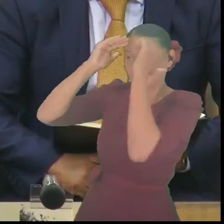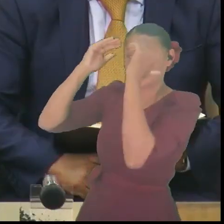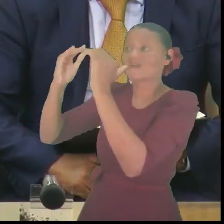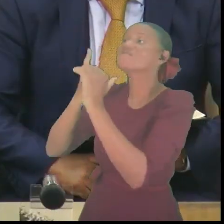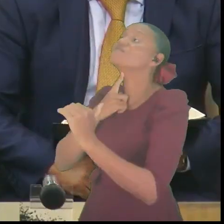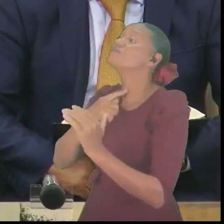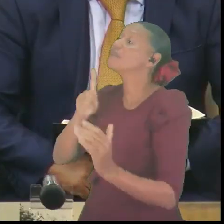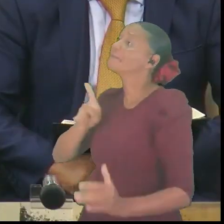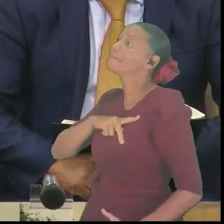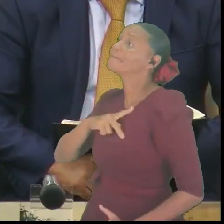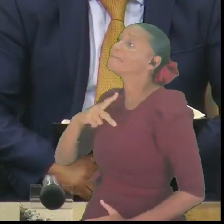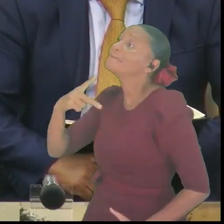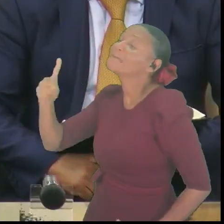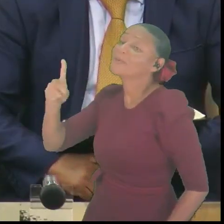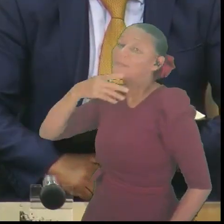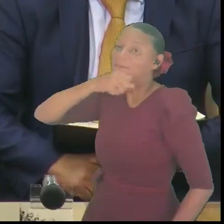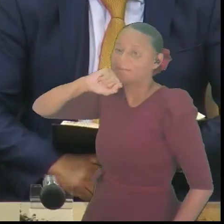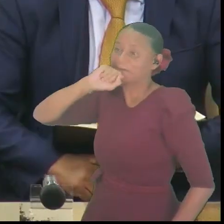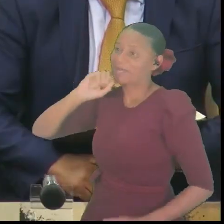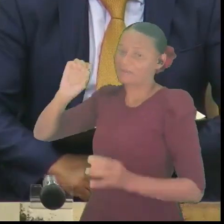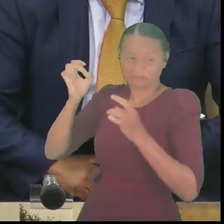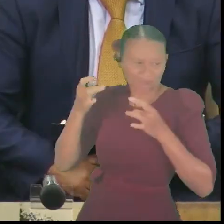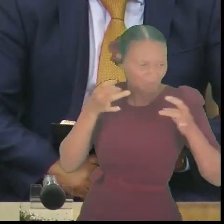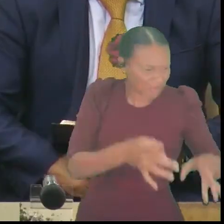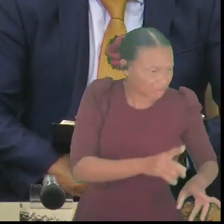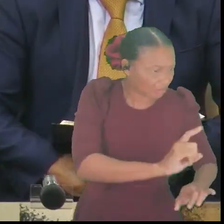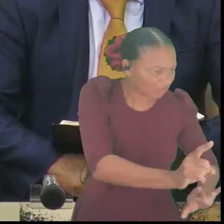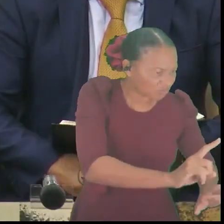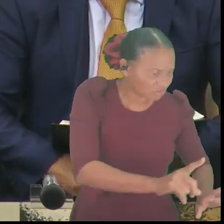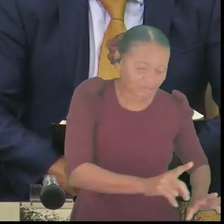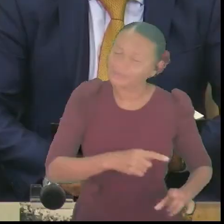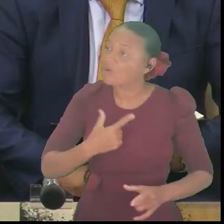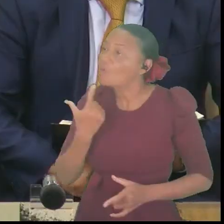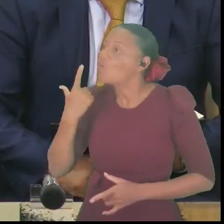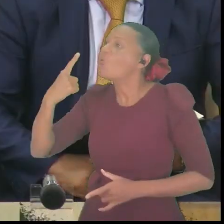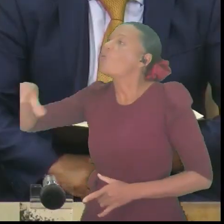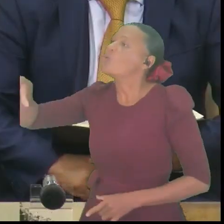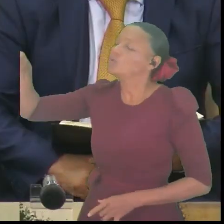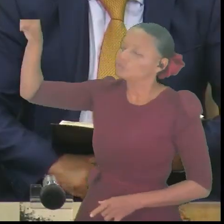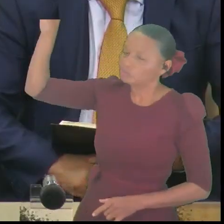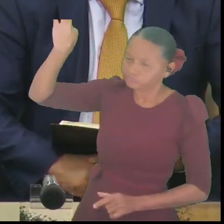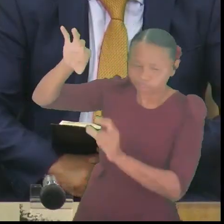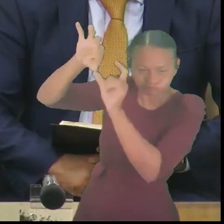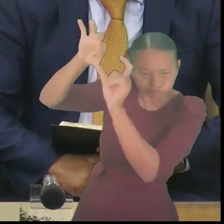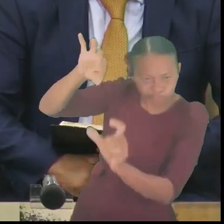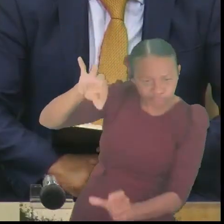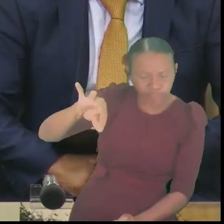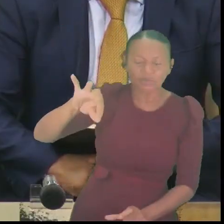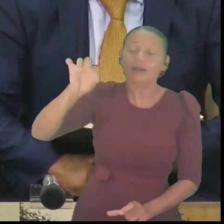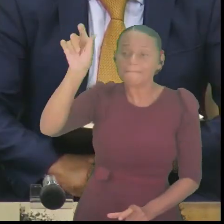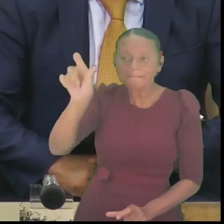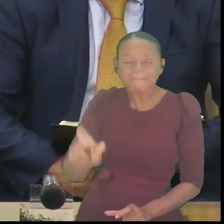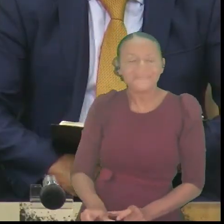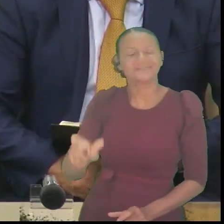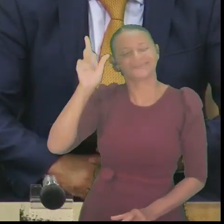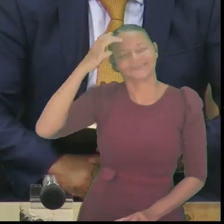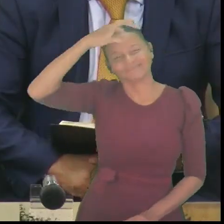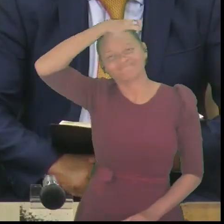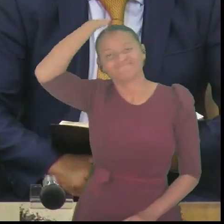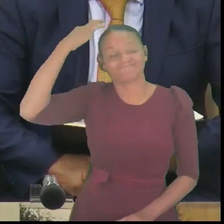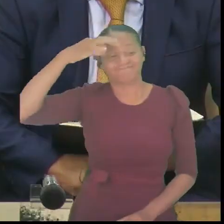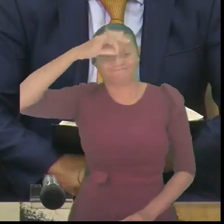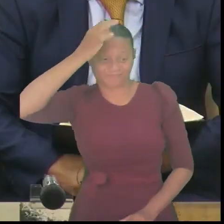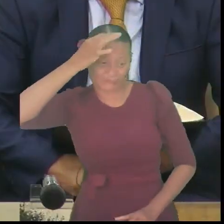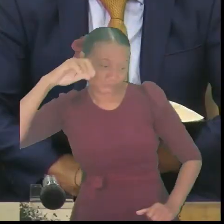mas que ele não nos abandonaria, que ele enviaria outro Consolador, referindo-se à pessoa do Espírito Santo, para